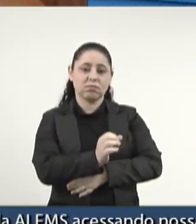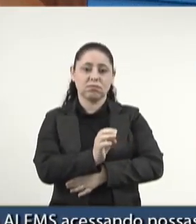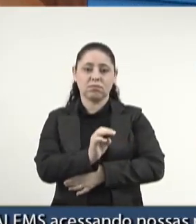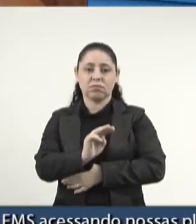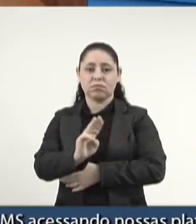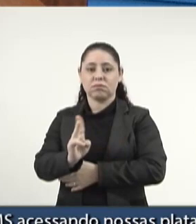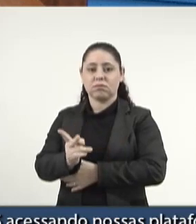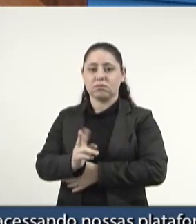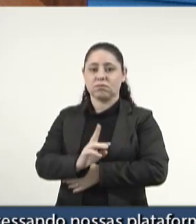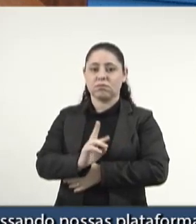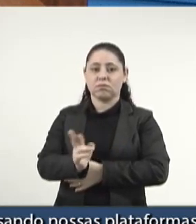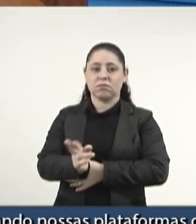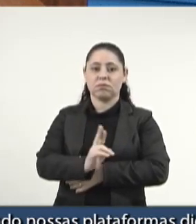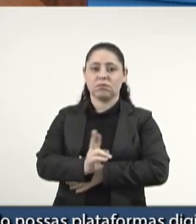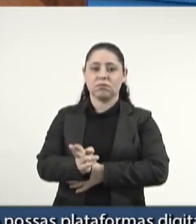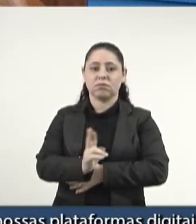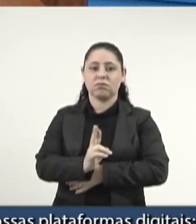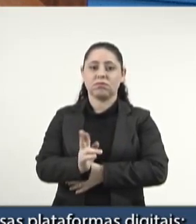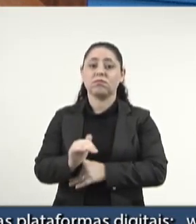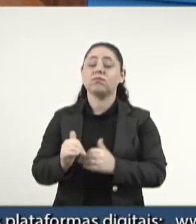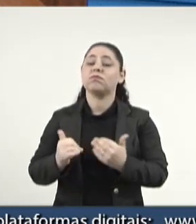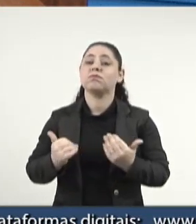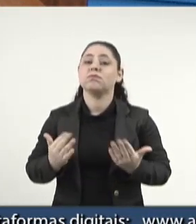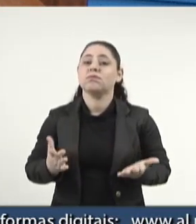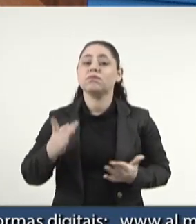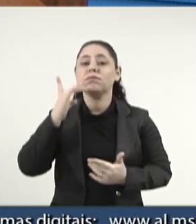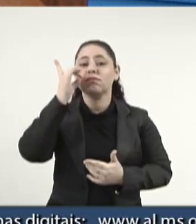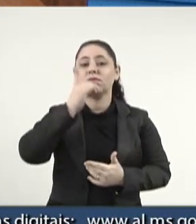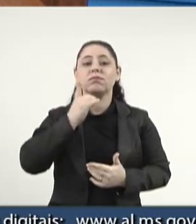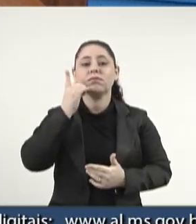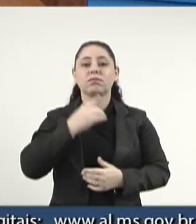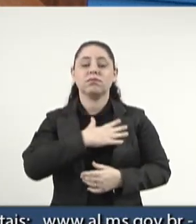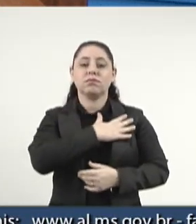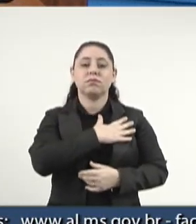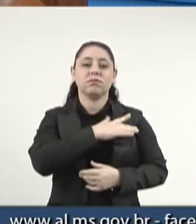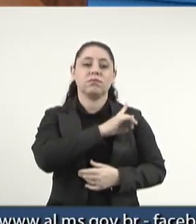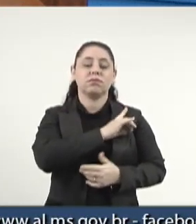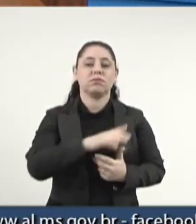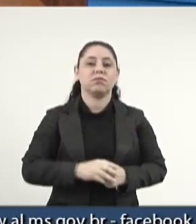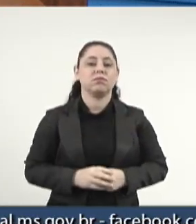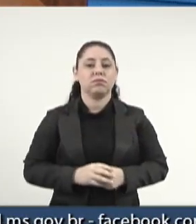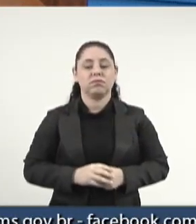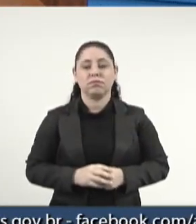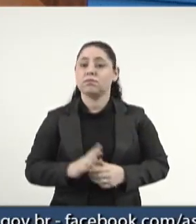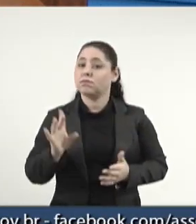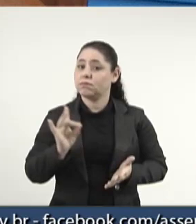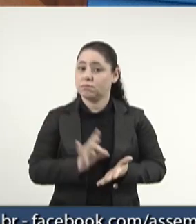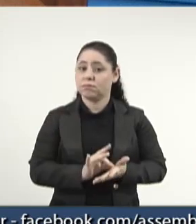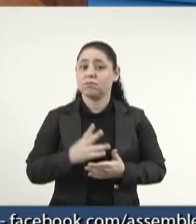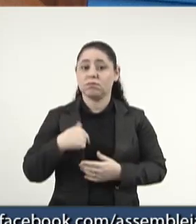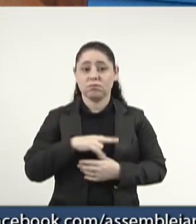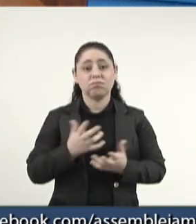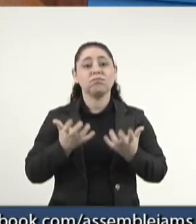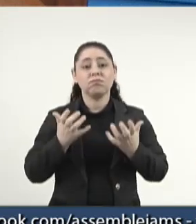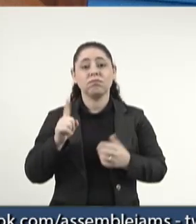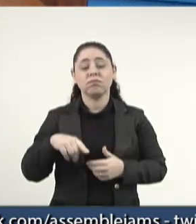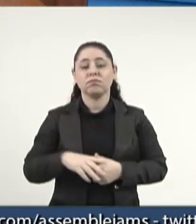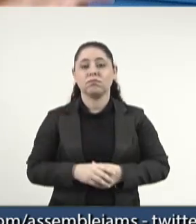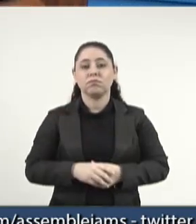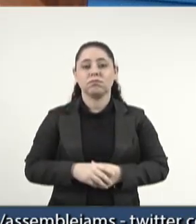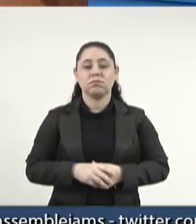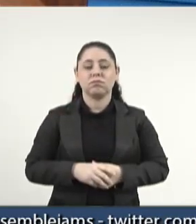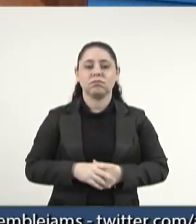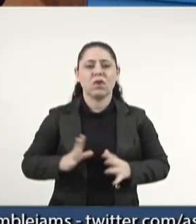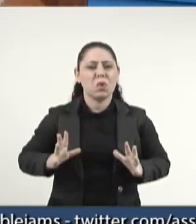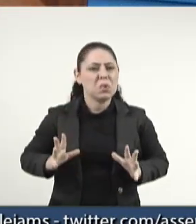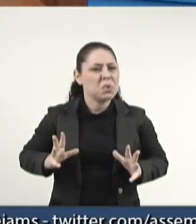60 milhões de reais, quando, deputado Coronel Davi, em verdade, o que nós gostaríamos,